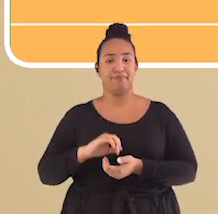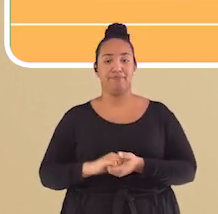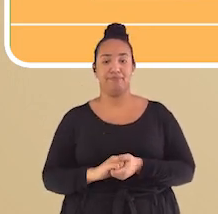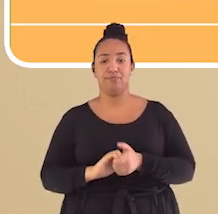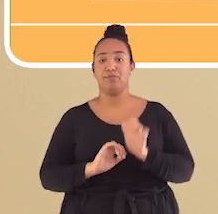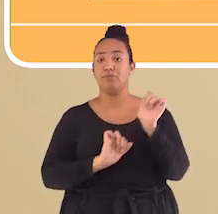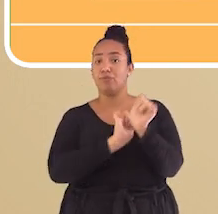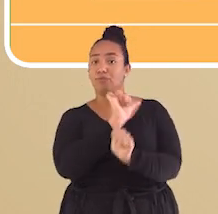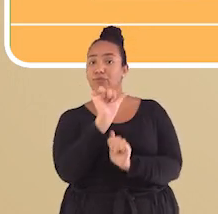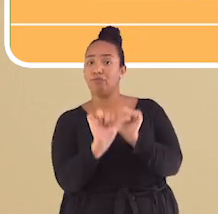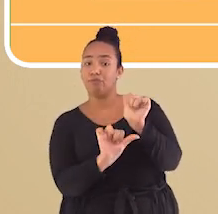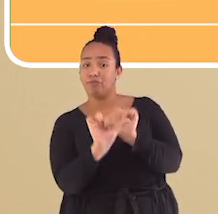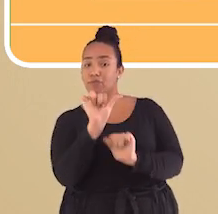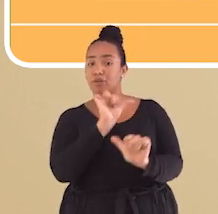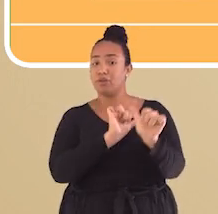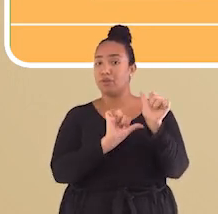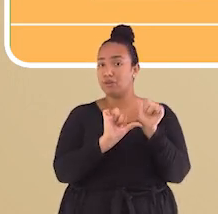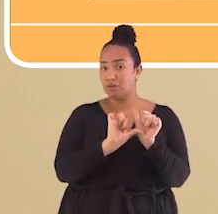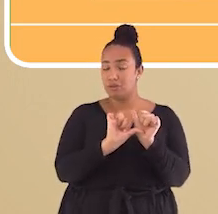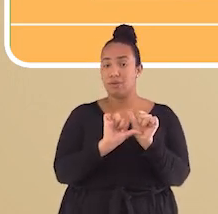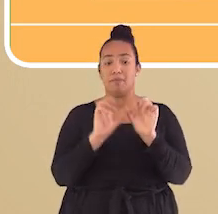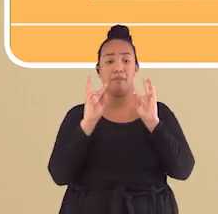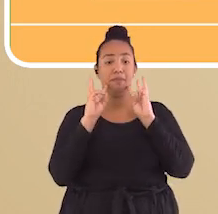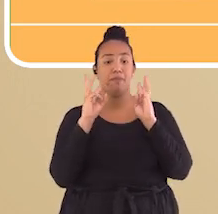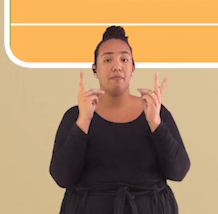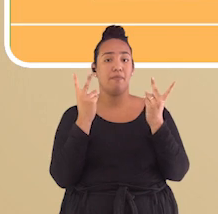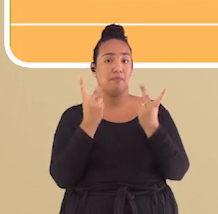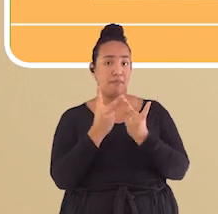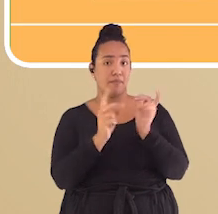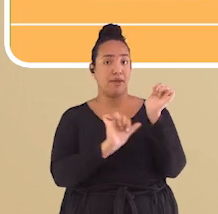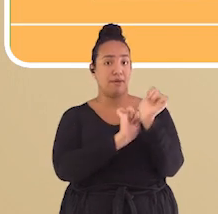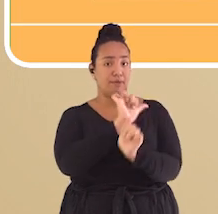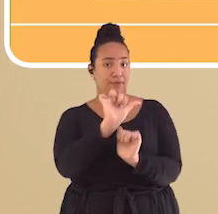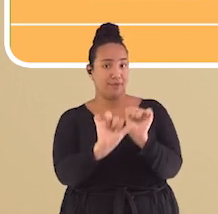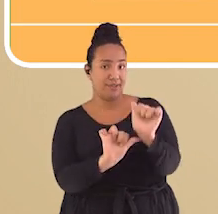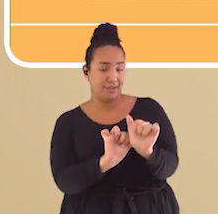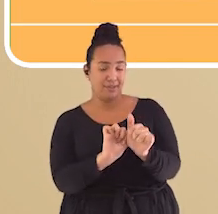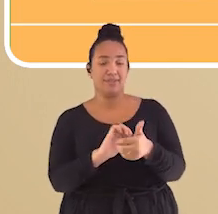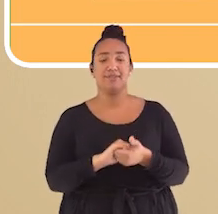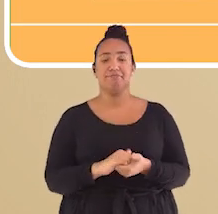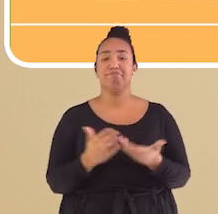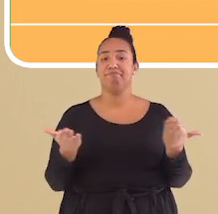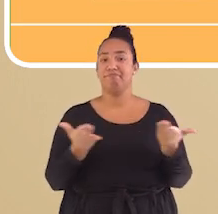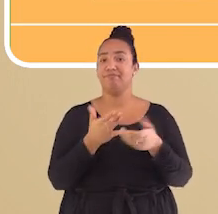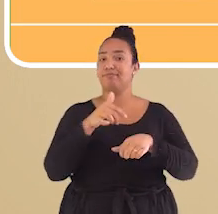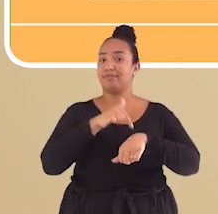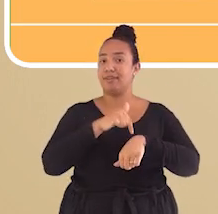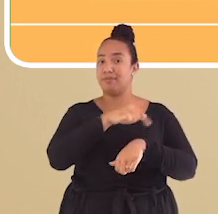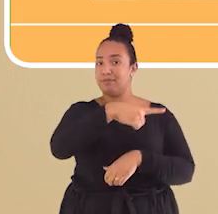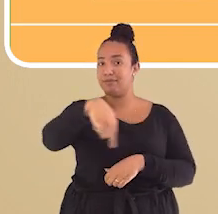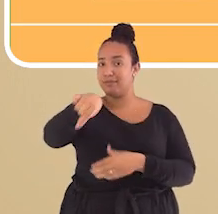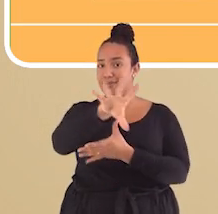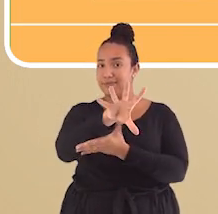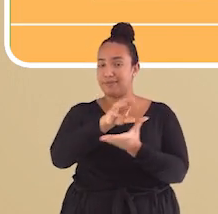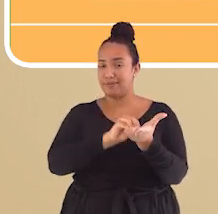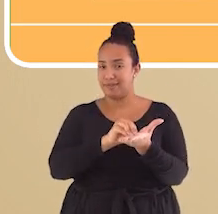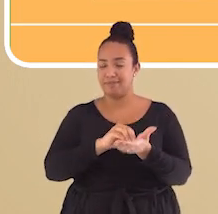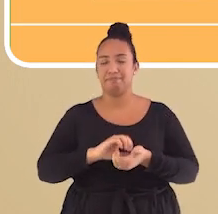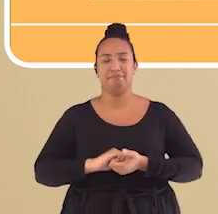é Mudanças Reversíveis, Estados Físicos da Matéria. Vou dar um tempo para que vocês